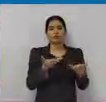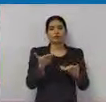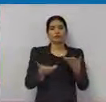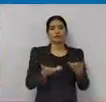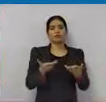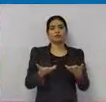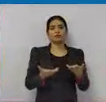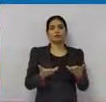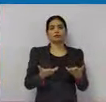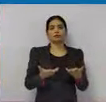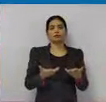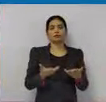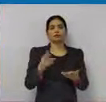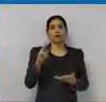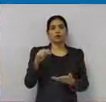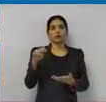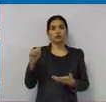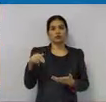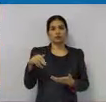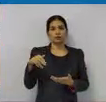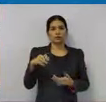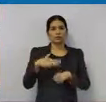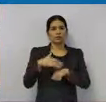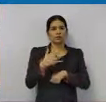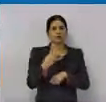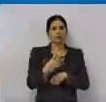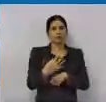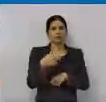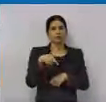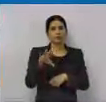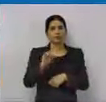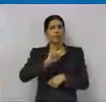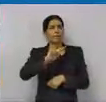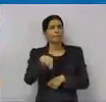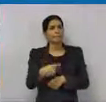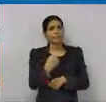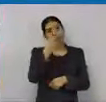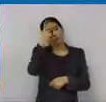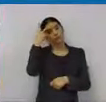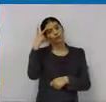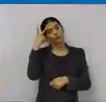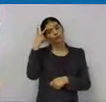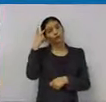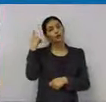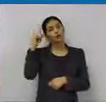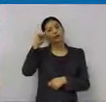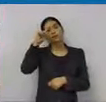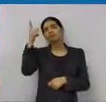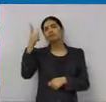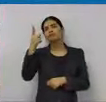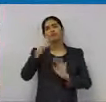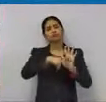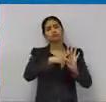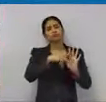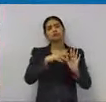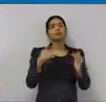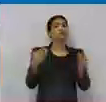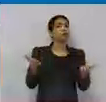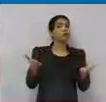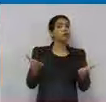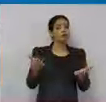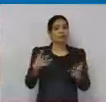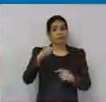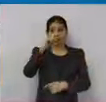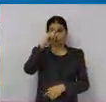que beneficiariam cerca de 470 mil pessoas. Qual a ideia com esse projeto? A ideia com